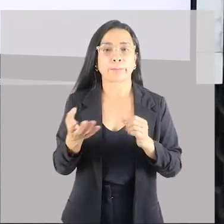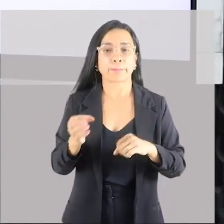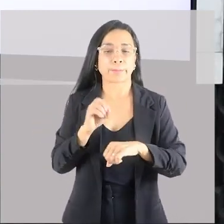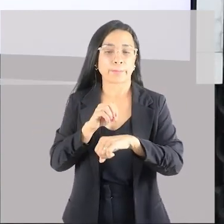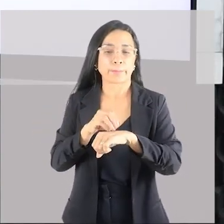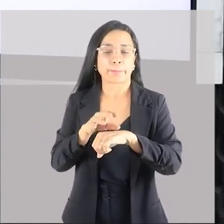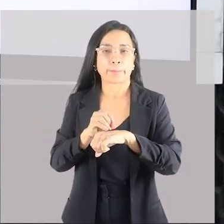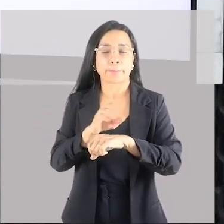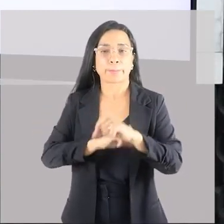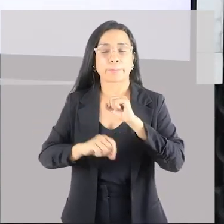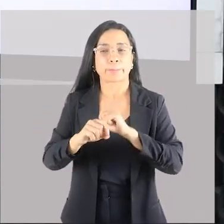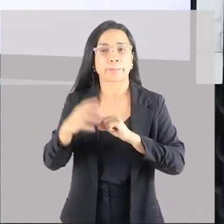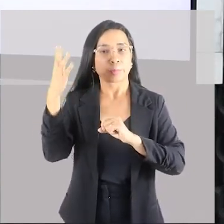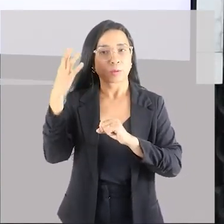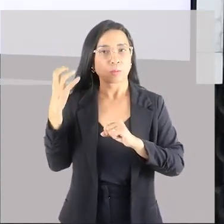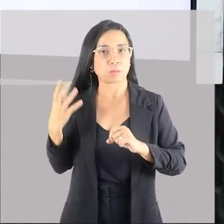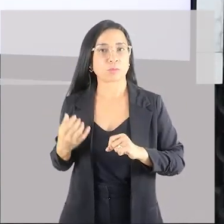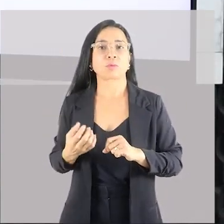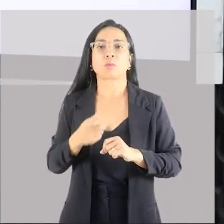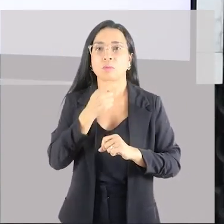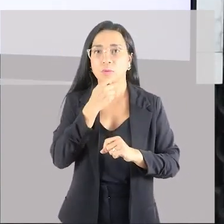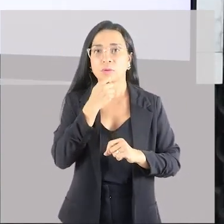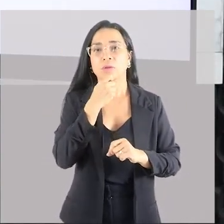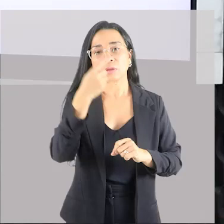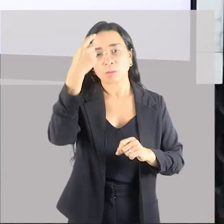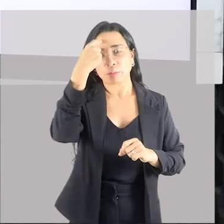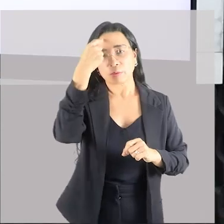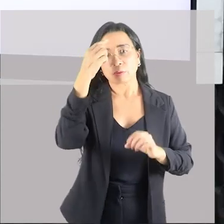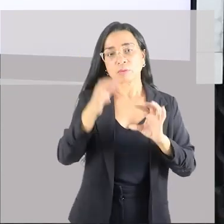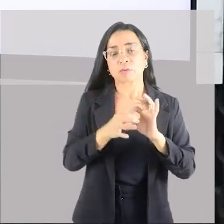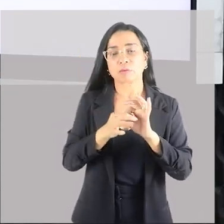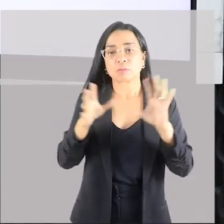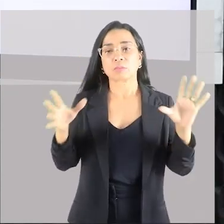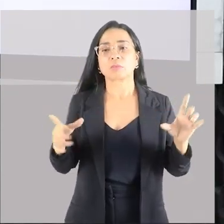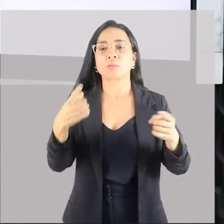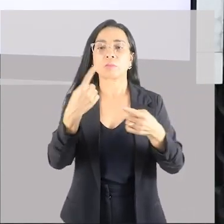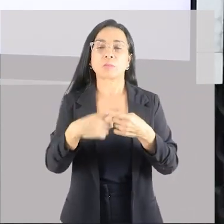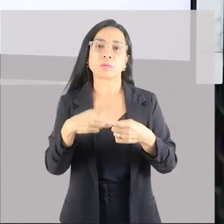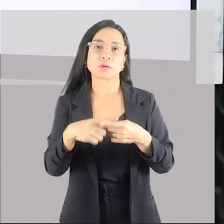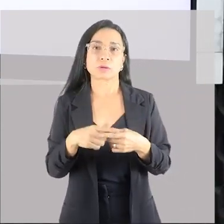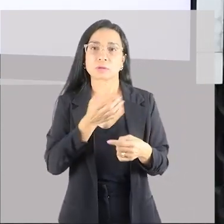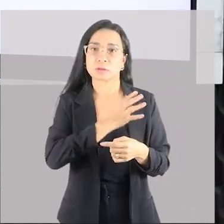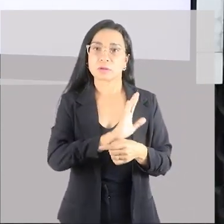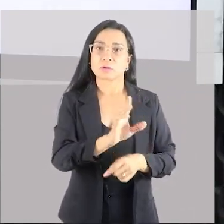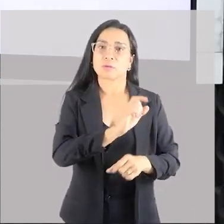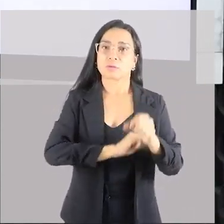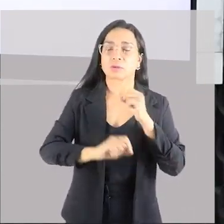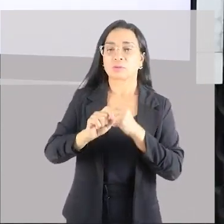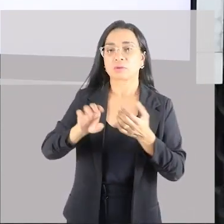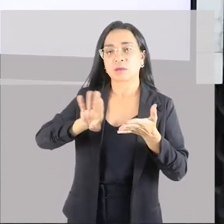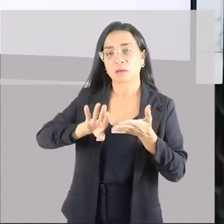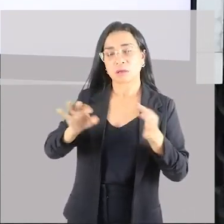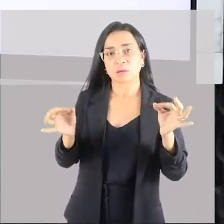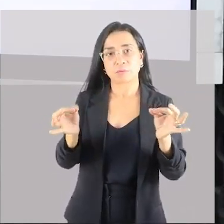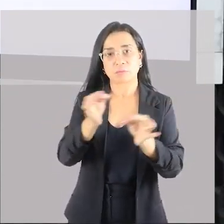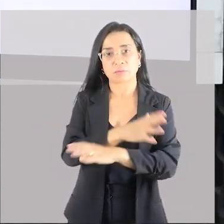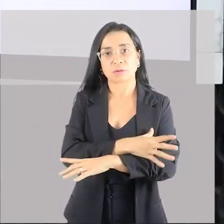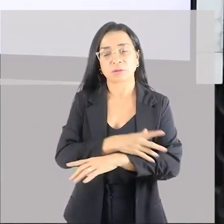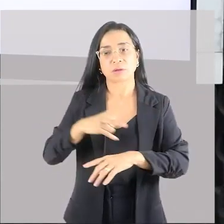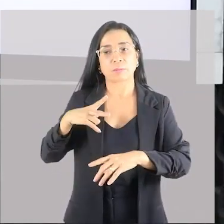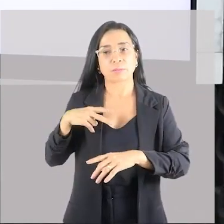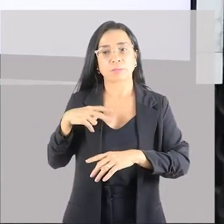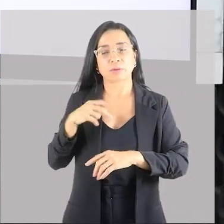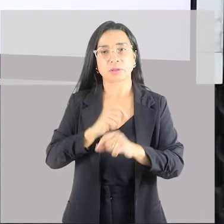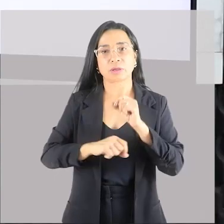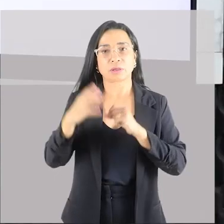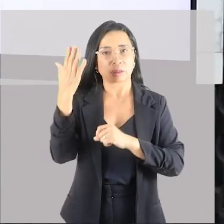isso a sério. Rousseau ainda é um pensador liberal. Por quê? Porque ele não quer eliminar a propriedade, ele sabe que isso é